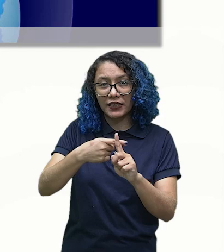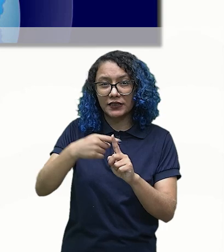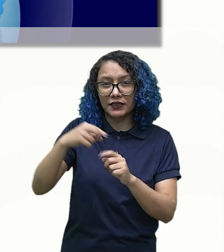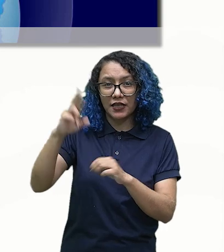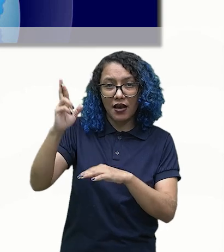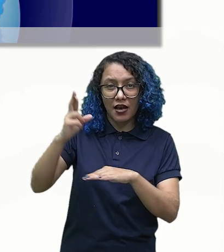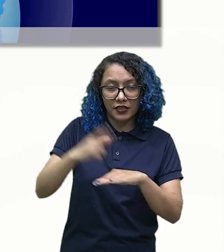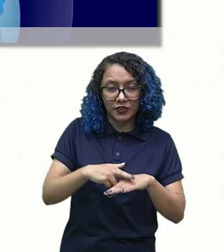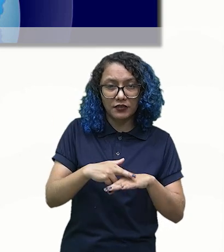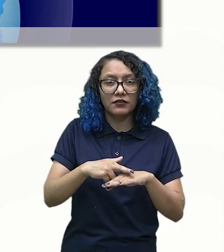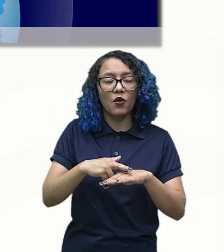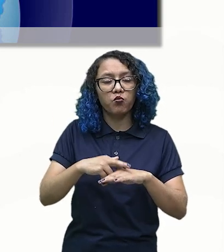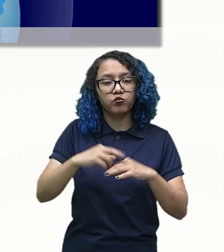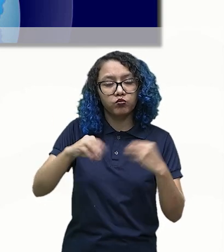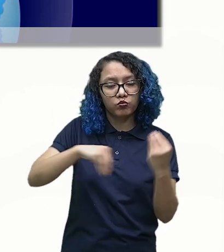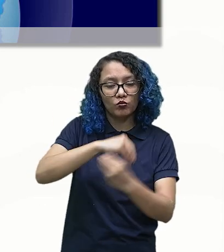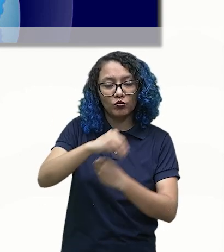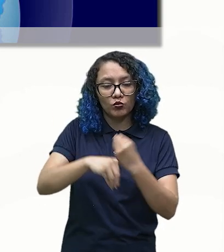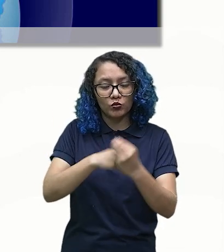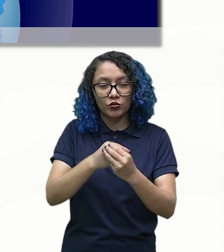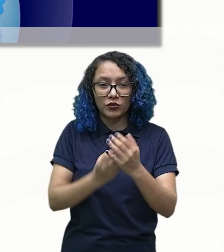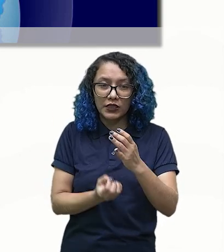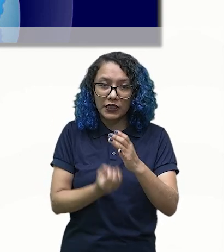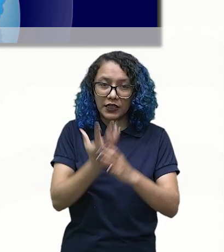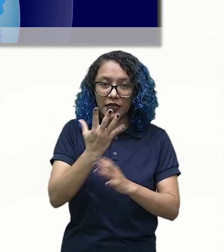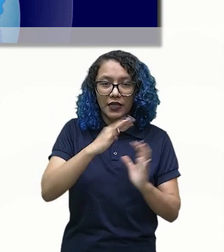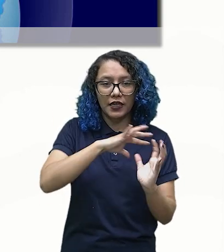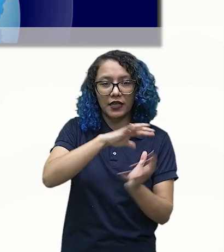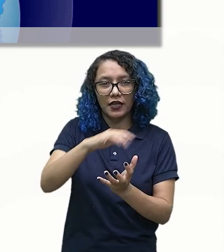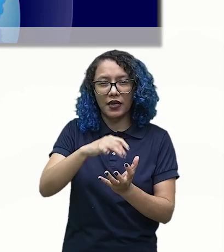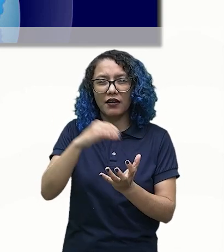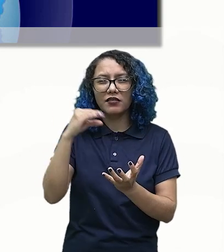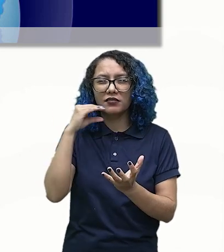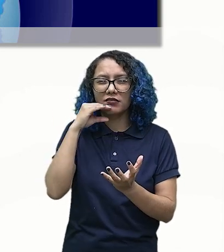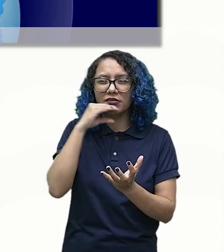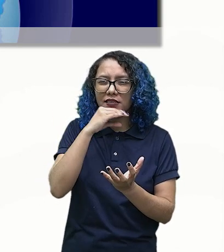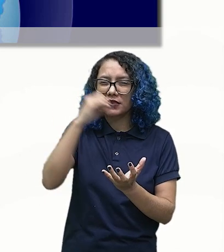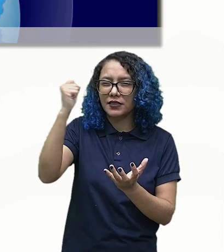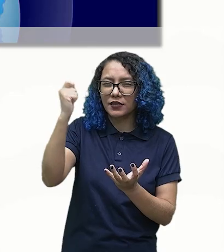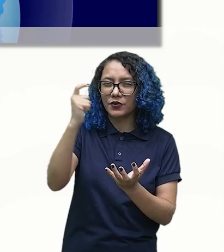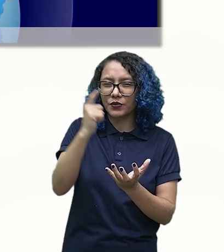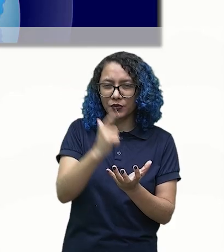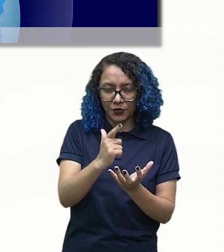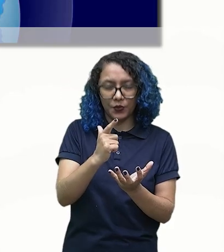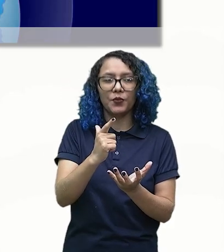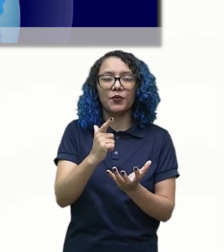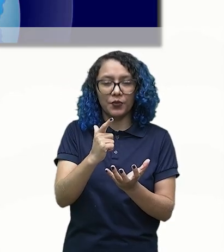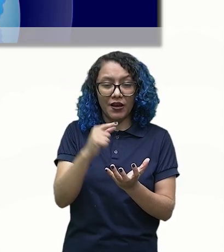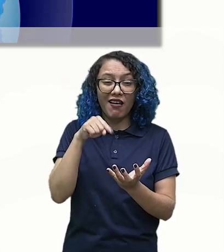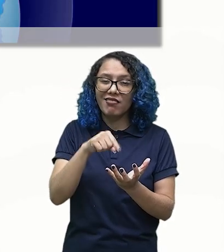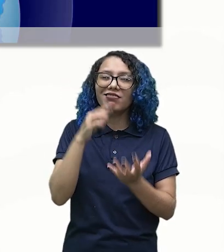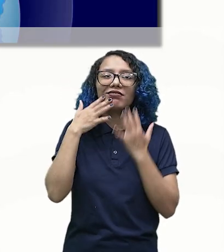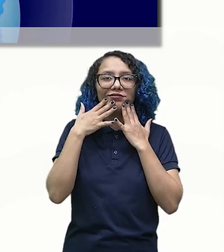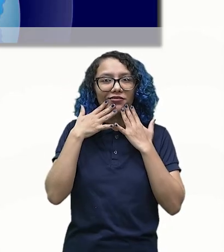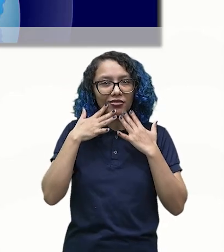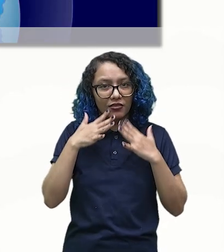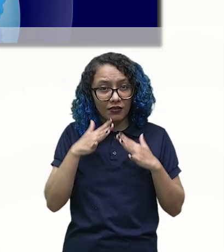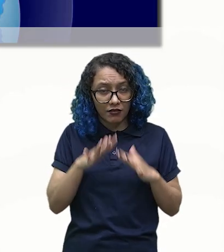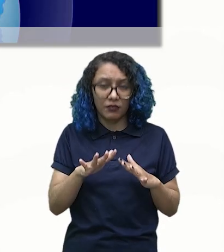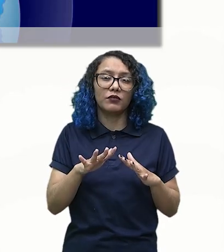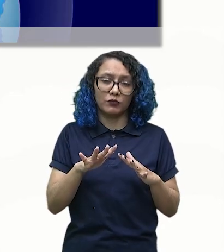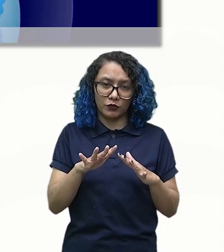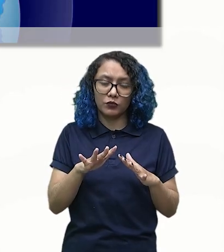solar ocasiona esse efeito chamado de efeito estufa. Ele é um processo natural